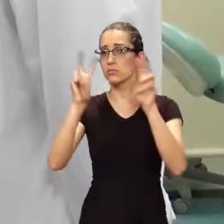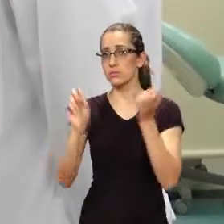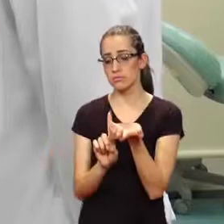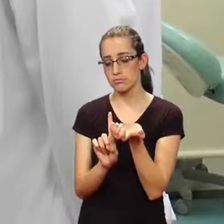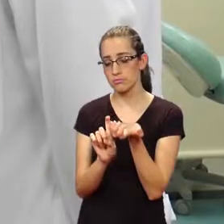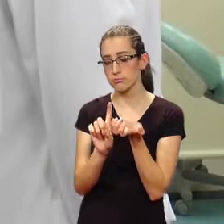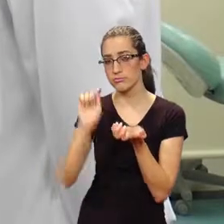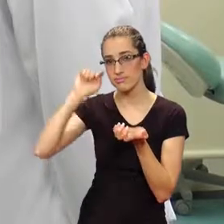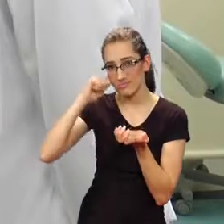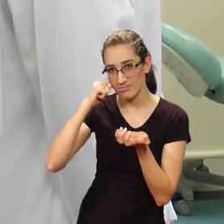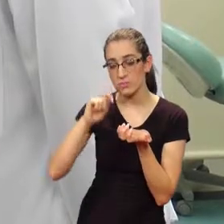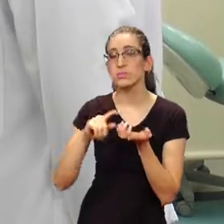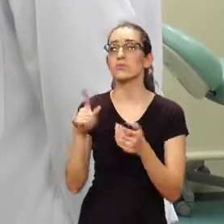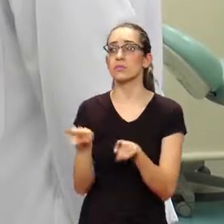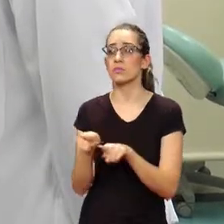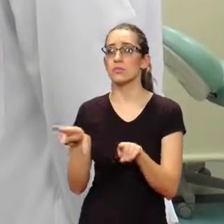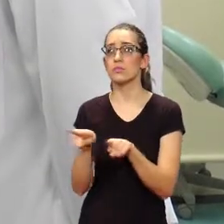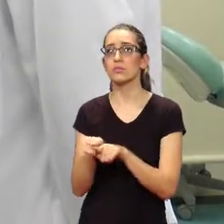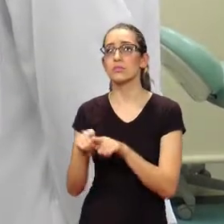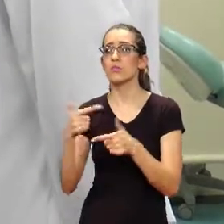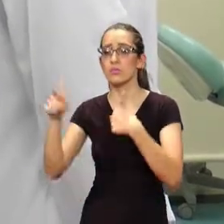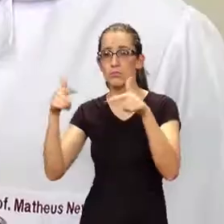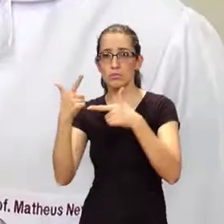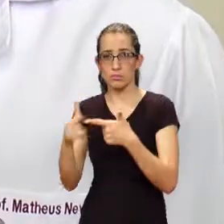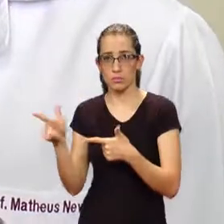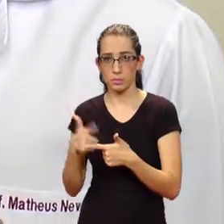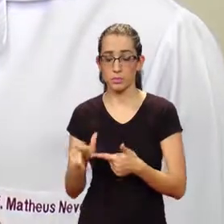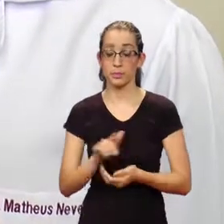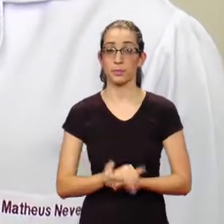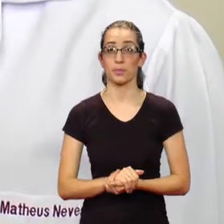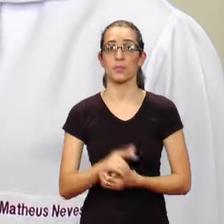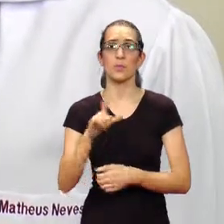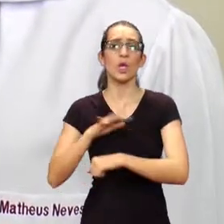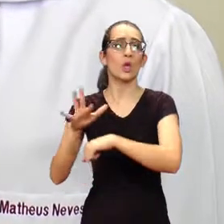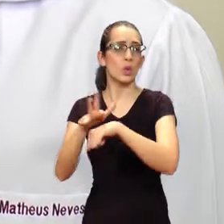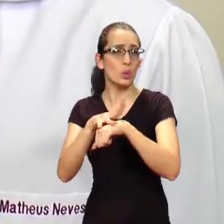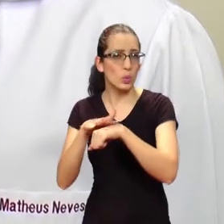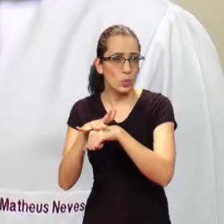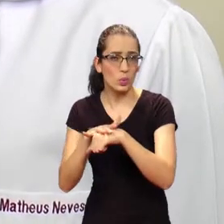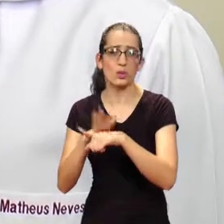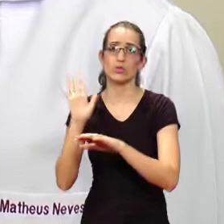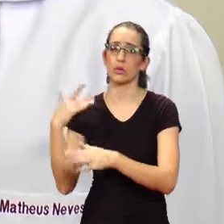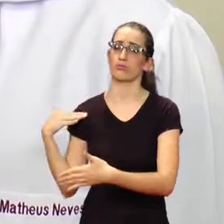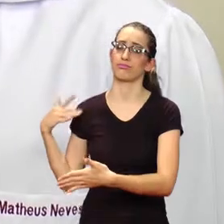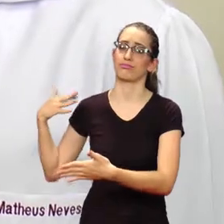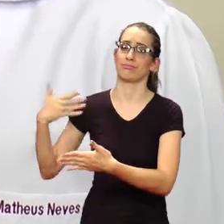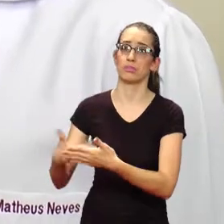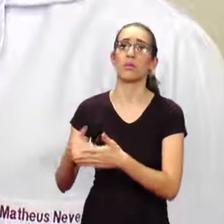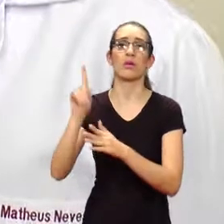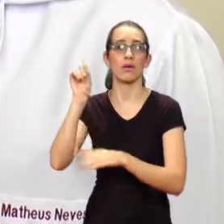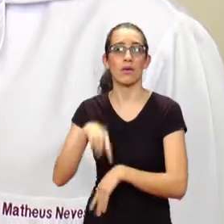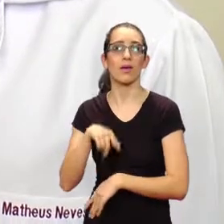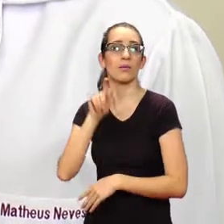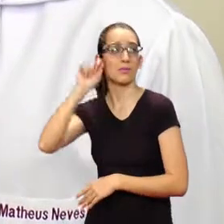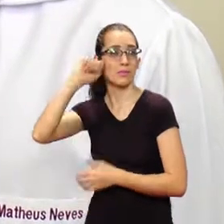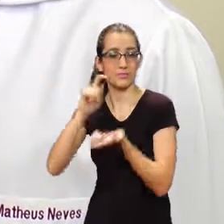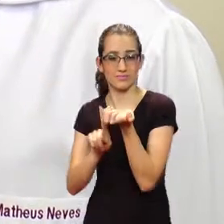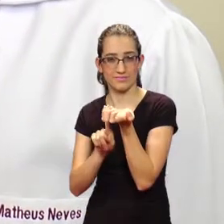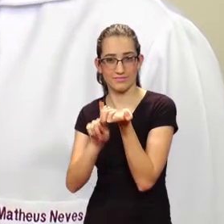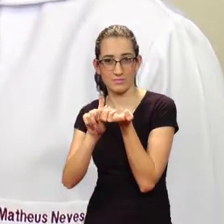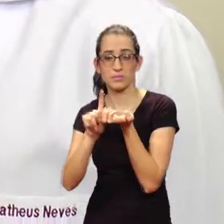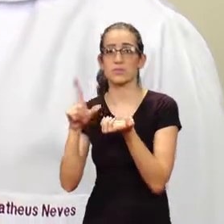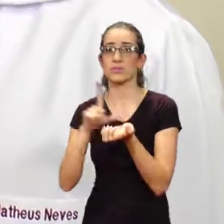alguns dos problemas bucais que acometem os pacientes além daquela doença a clássica a que a cárie a doença periodontal